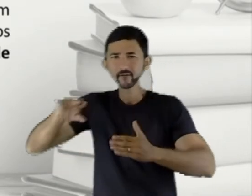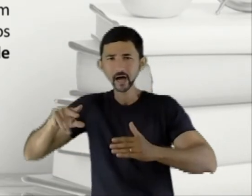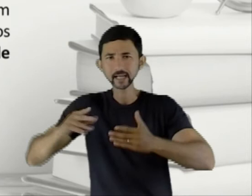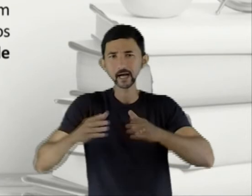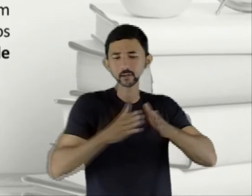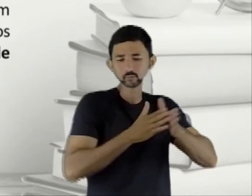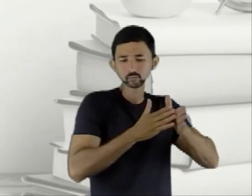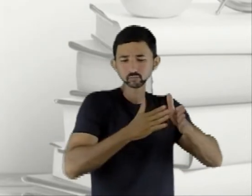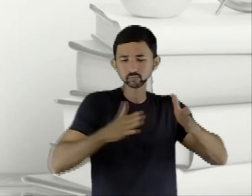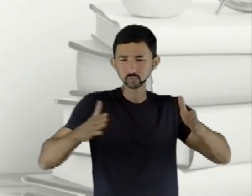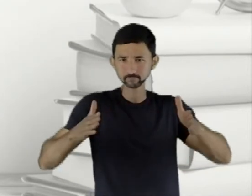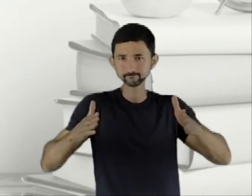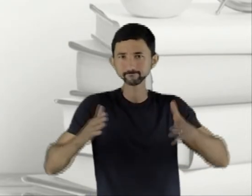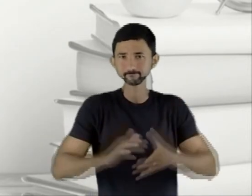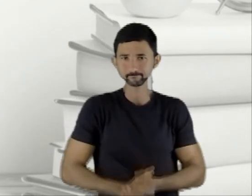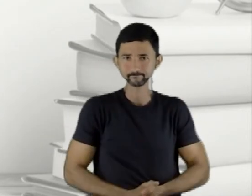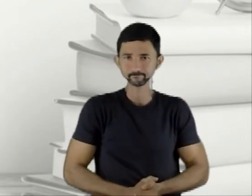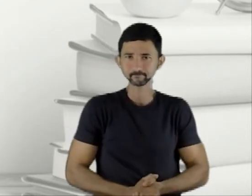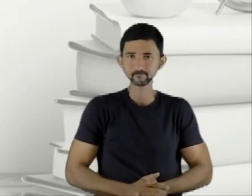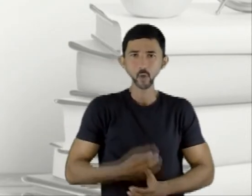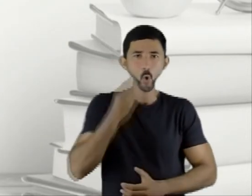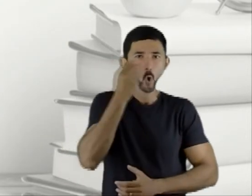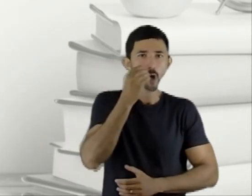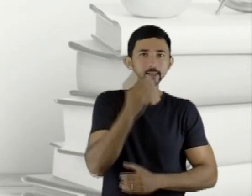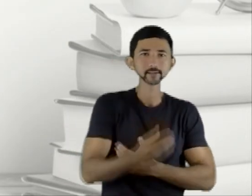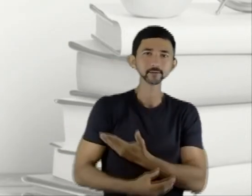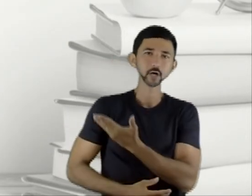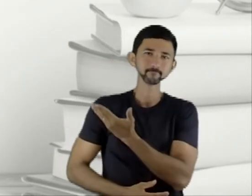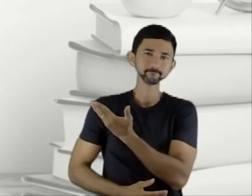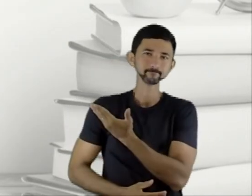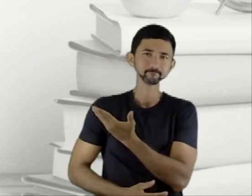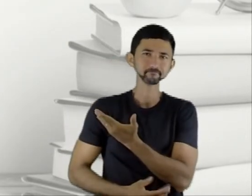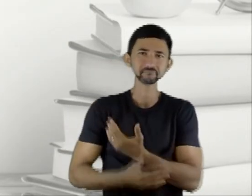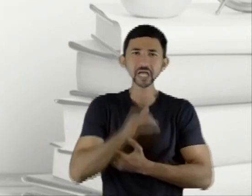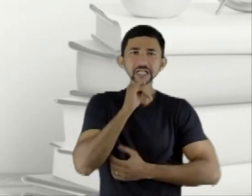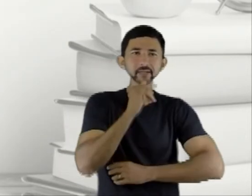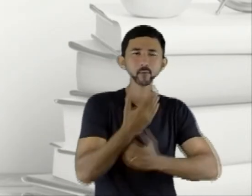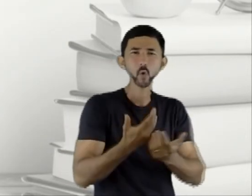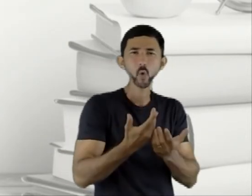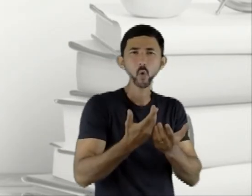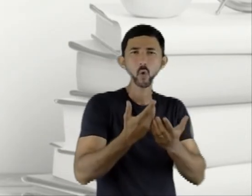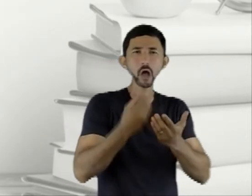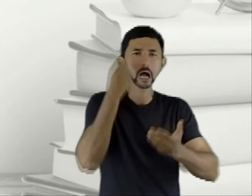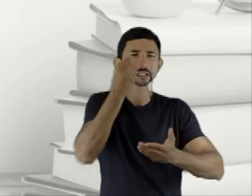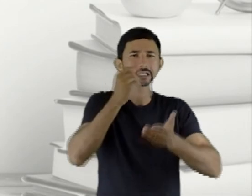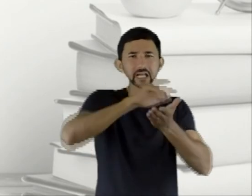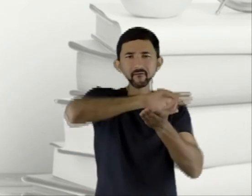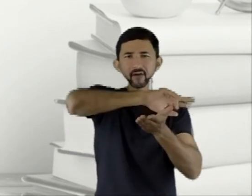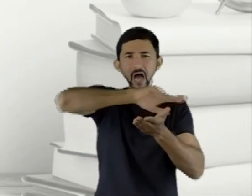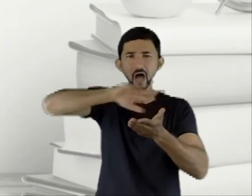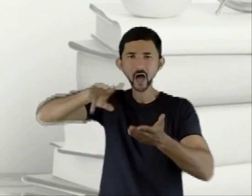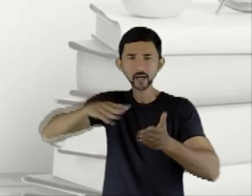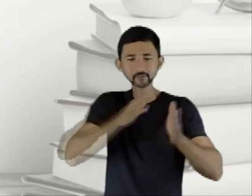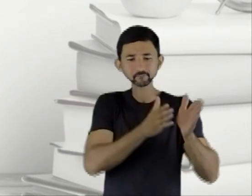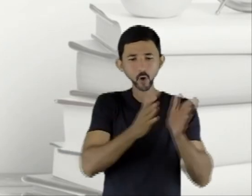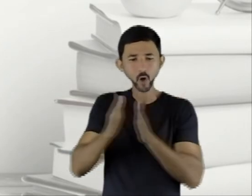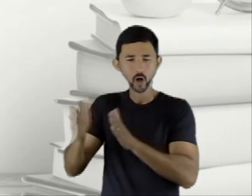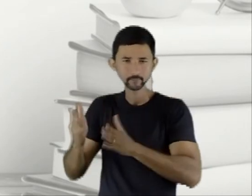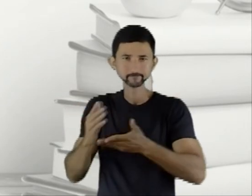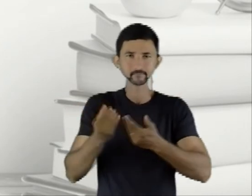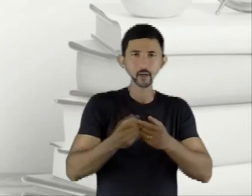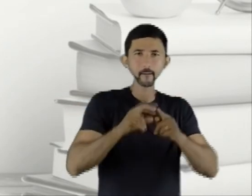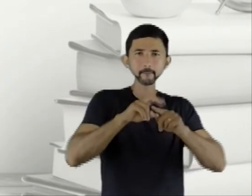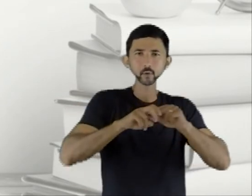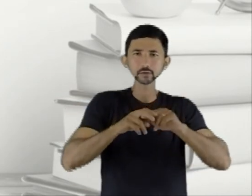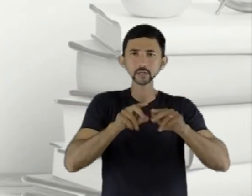longo do tempo. Nesse caso, a gente analisou apenas uma, mas a gente poderia analisar várias variáveis ao longo do tempo. Por isso que é